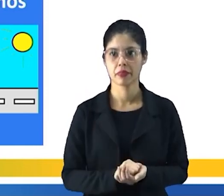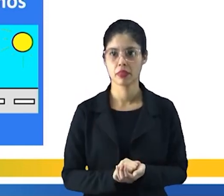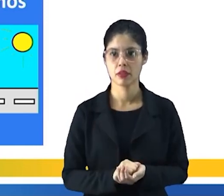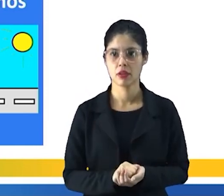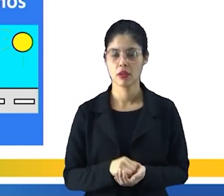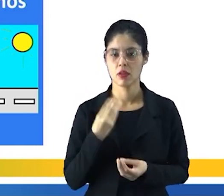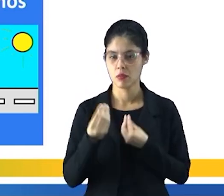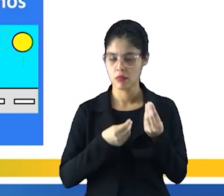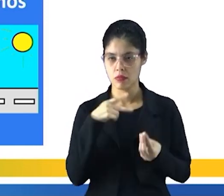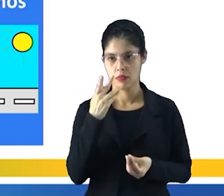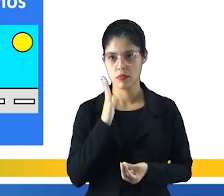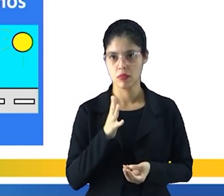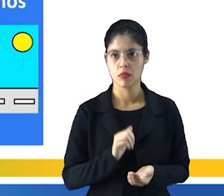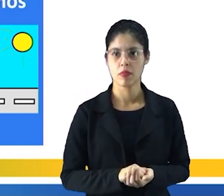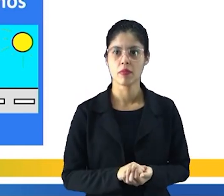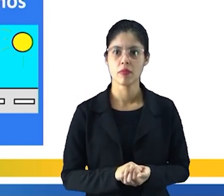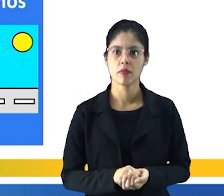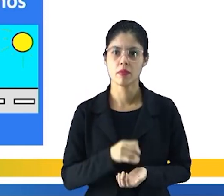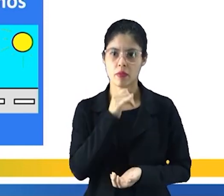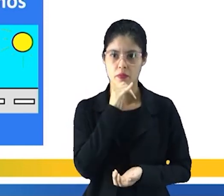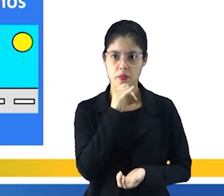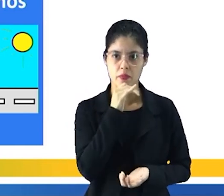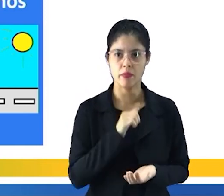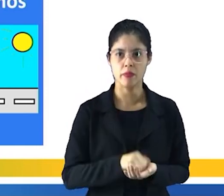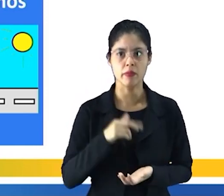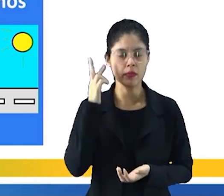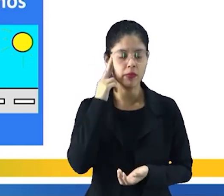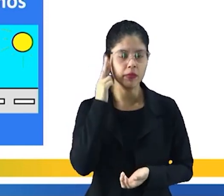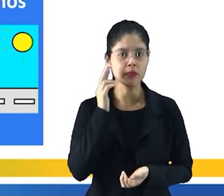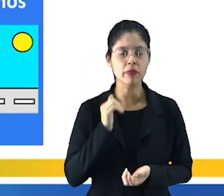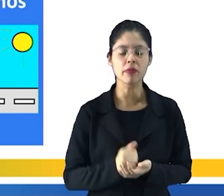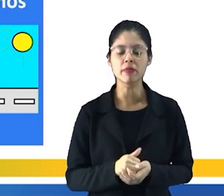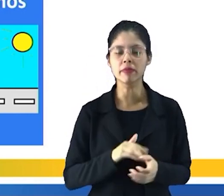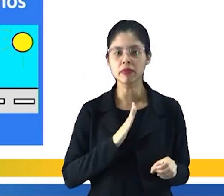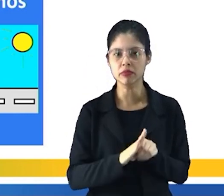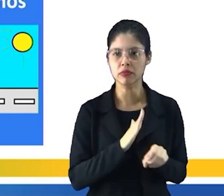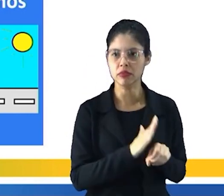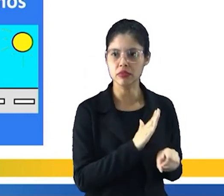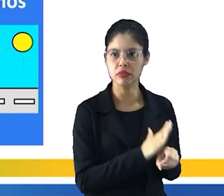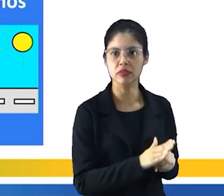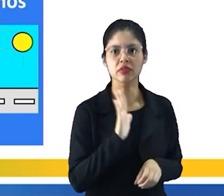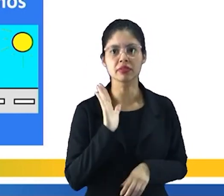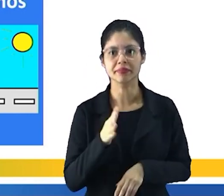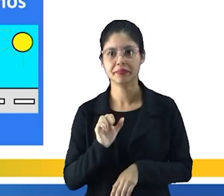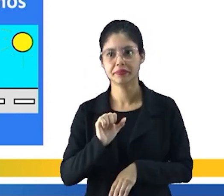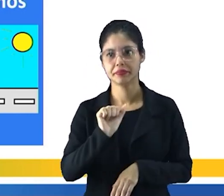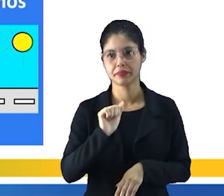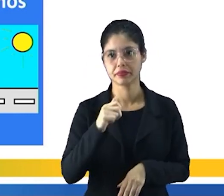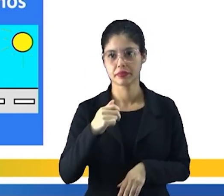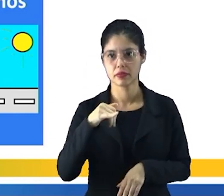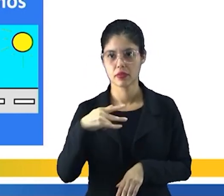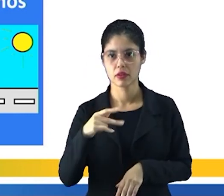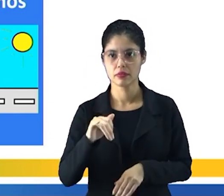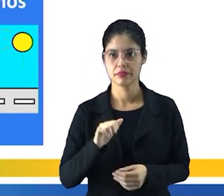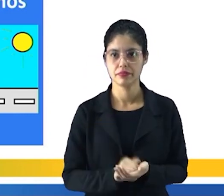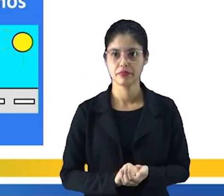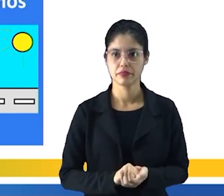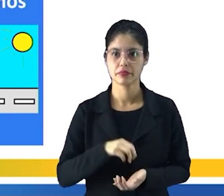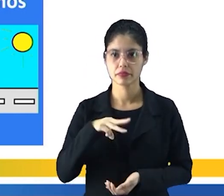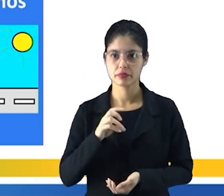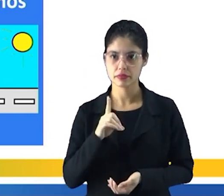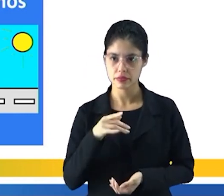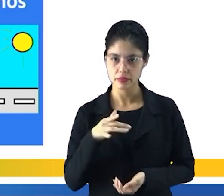né? A bergamota, como a gente já falou. Né, lá em Goiás, por exemplo, eles utilizam mandioca, já no sul, aipim, no